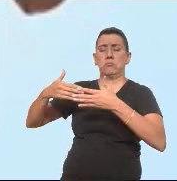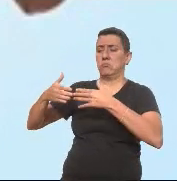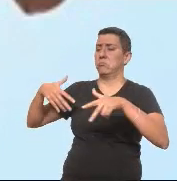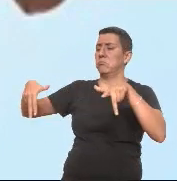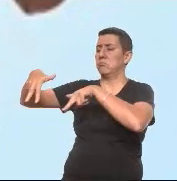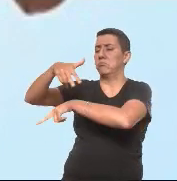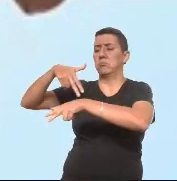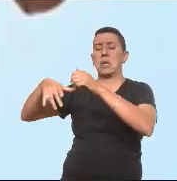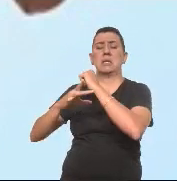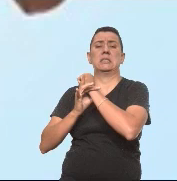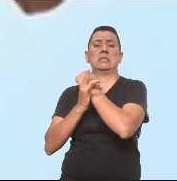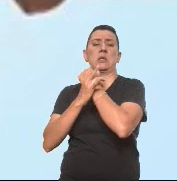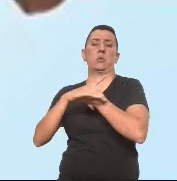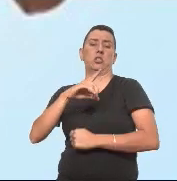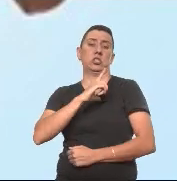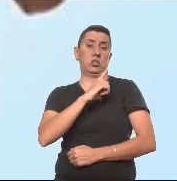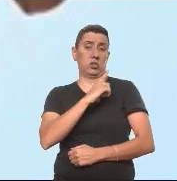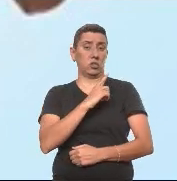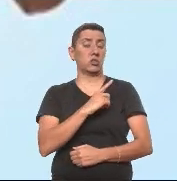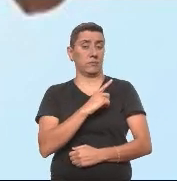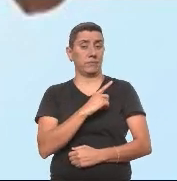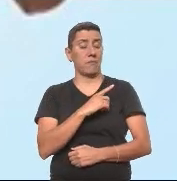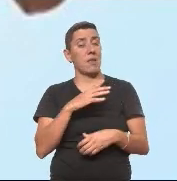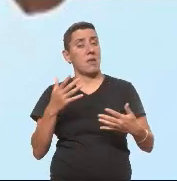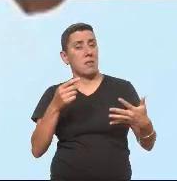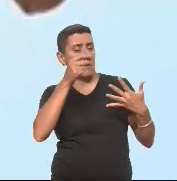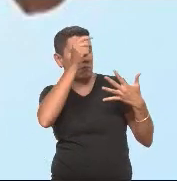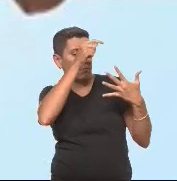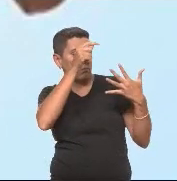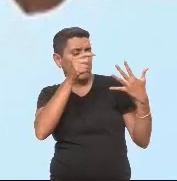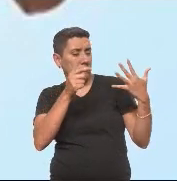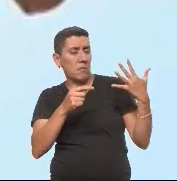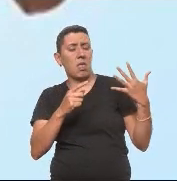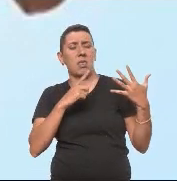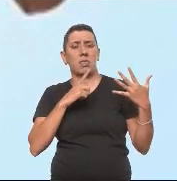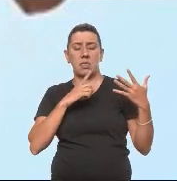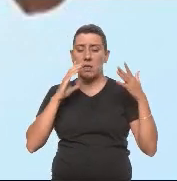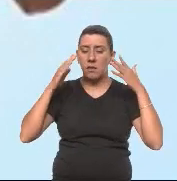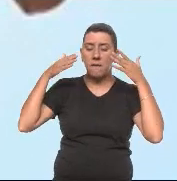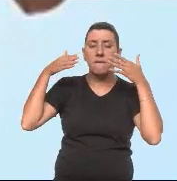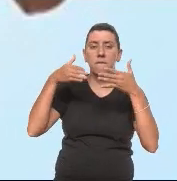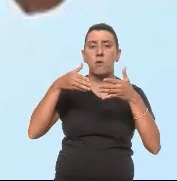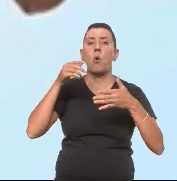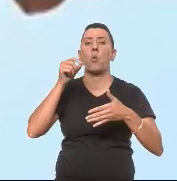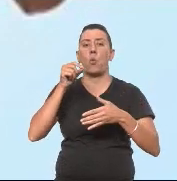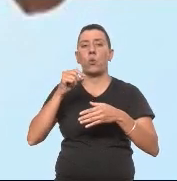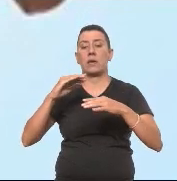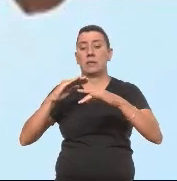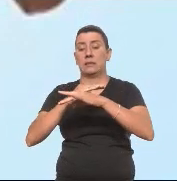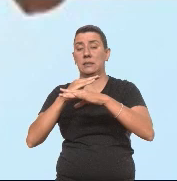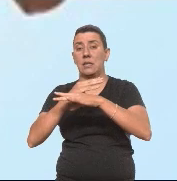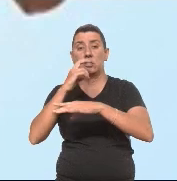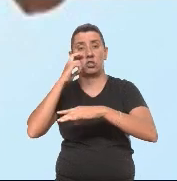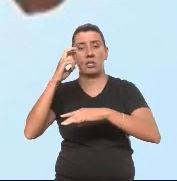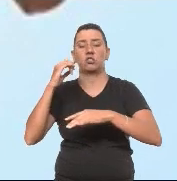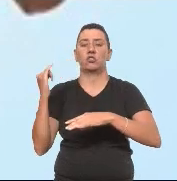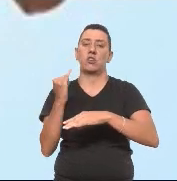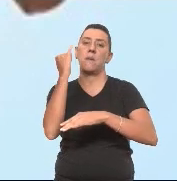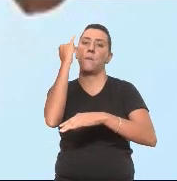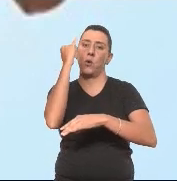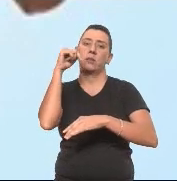pontos fundamentais que levam a os países a buscarem focarem na no projeto de esmaltes